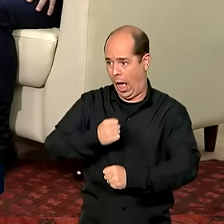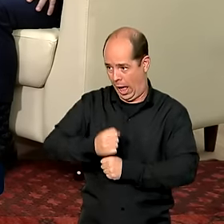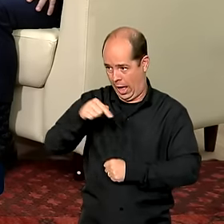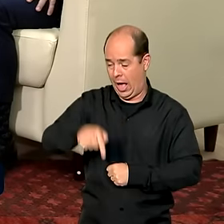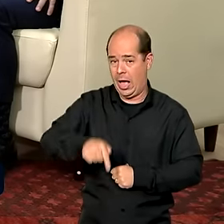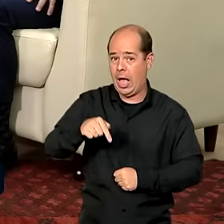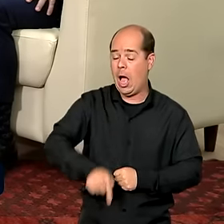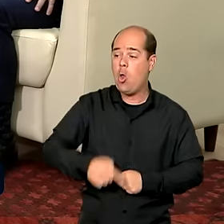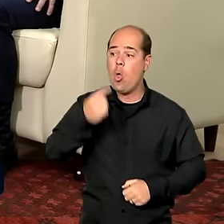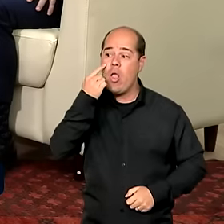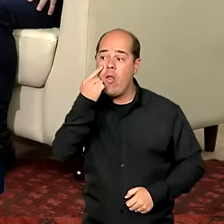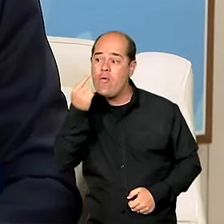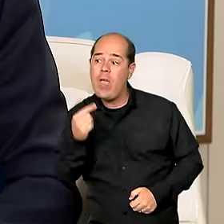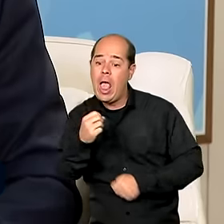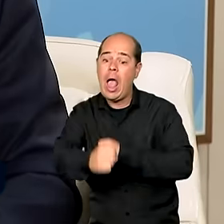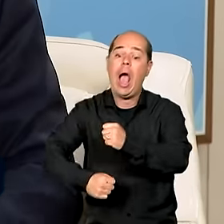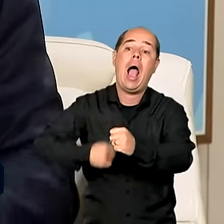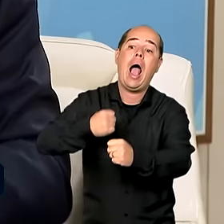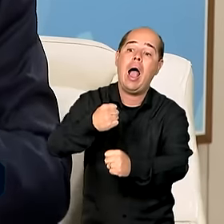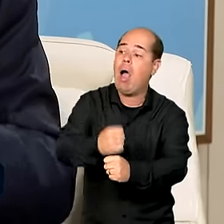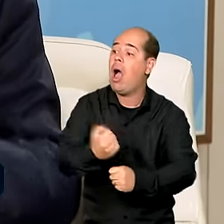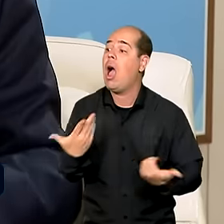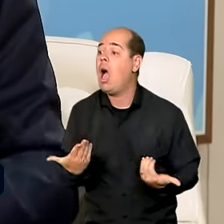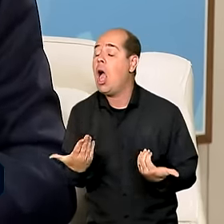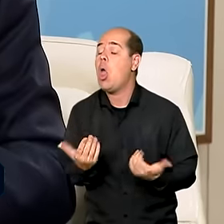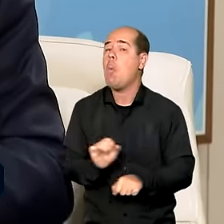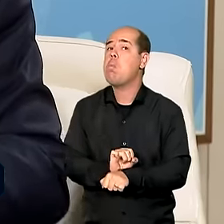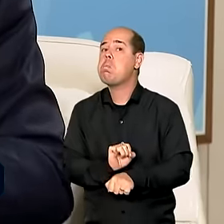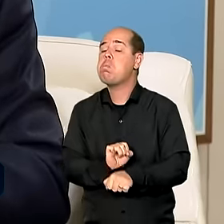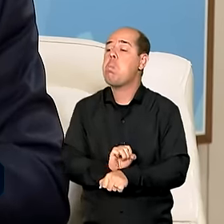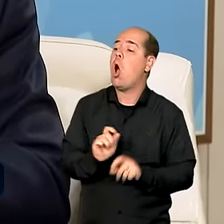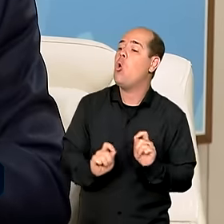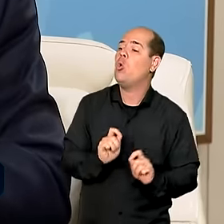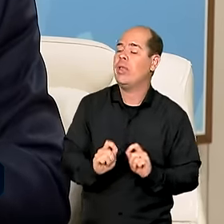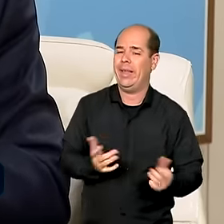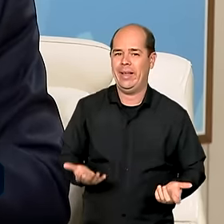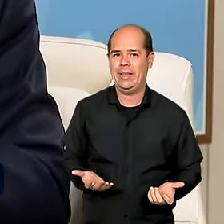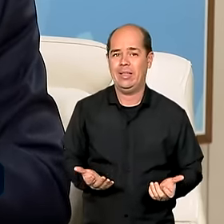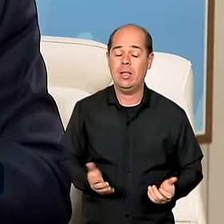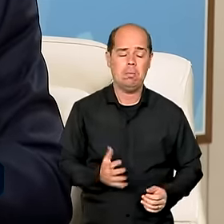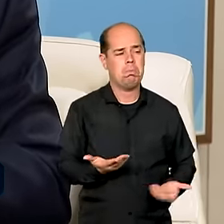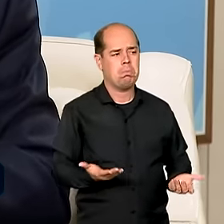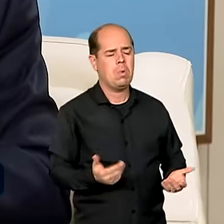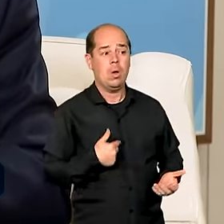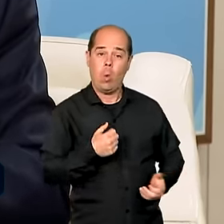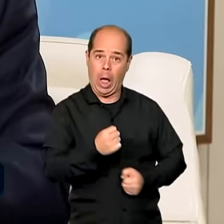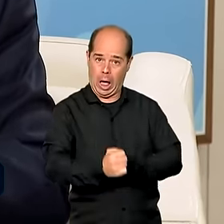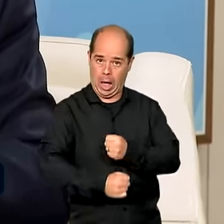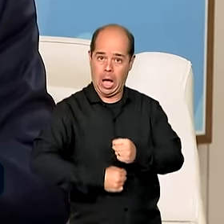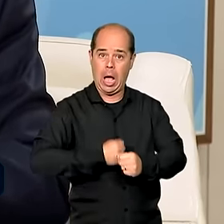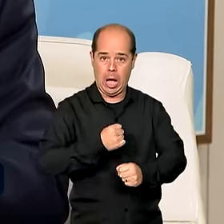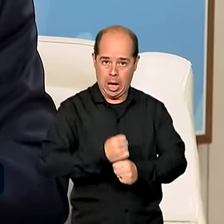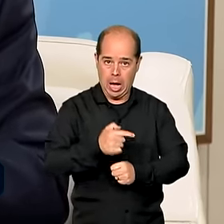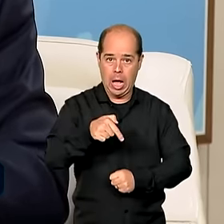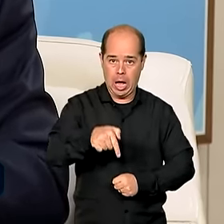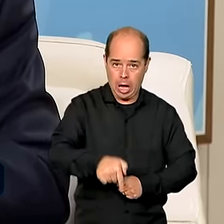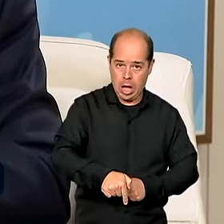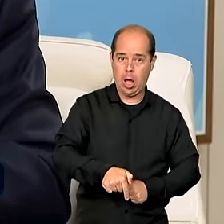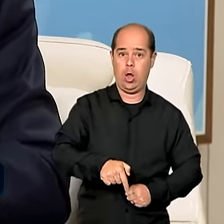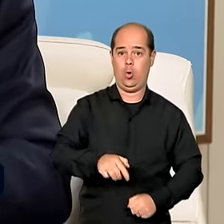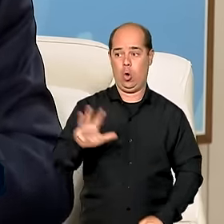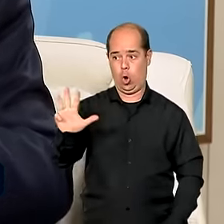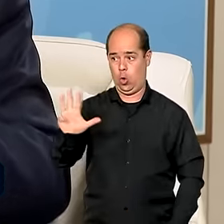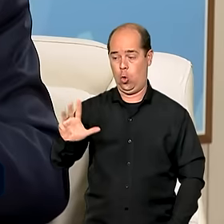esperar para 2024 Olha eu acho que nós tivemos um ano que termina bem primeiro ano do governo do presidente